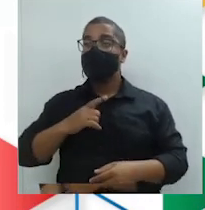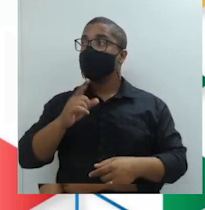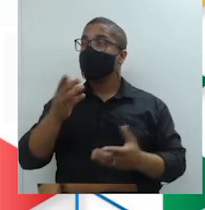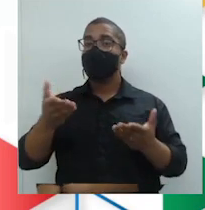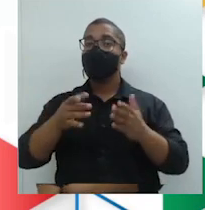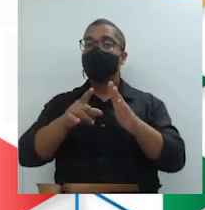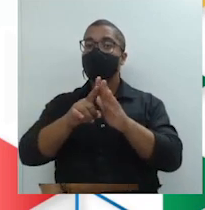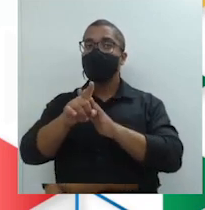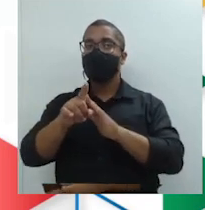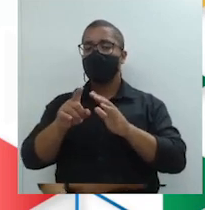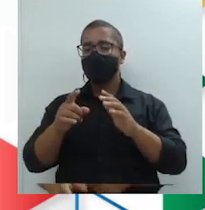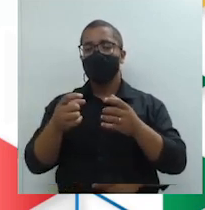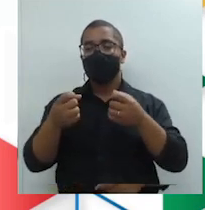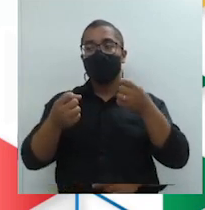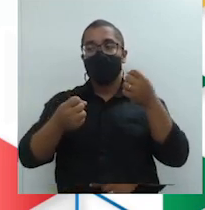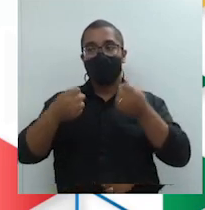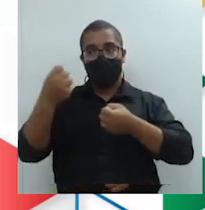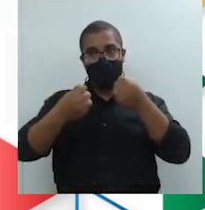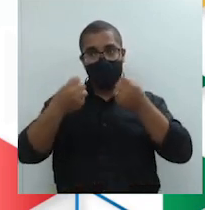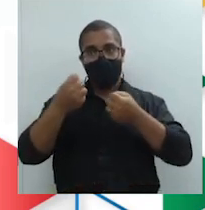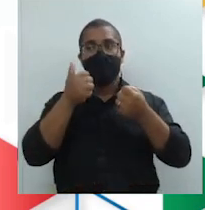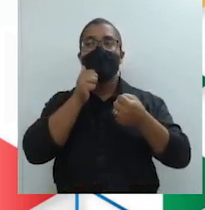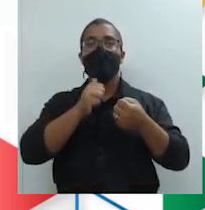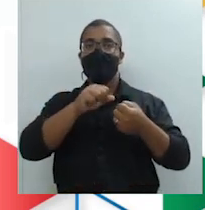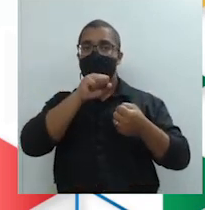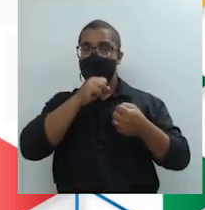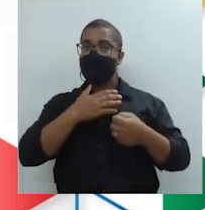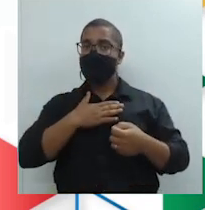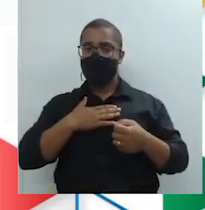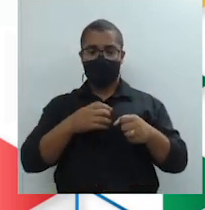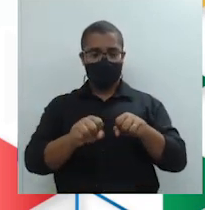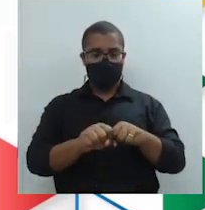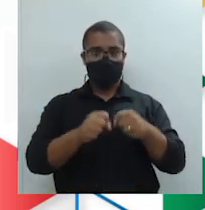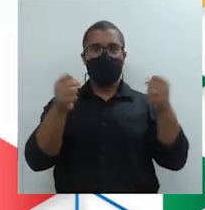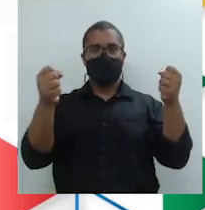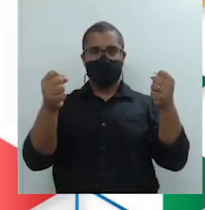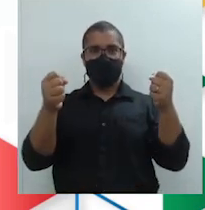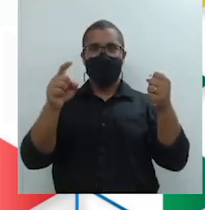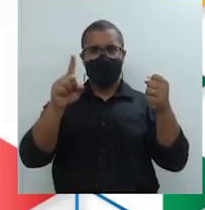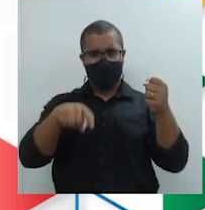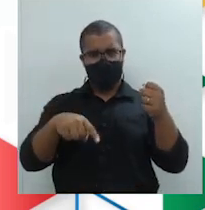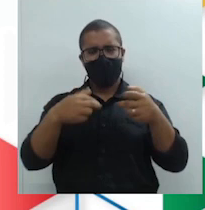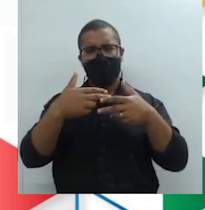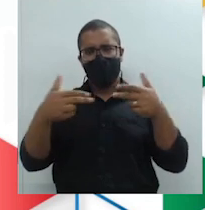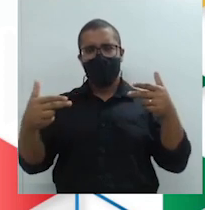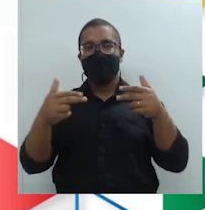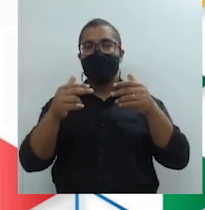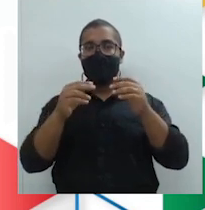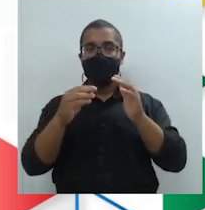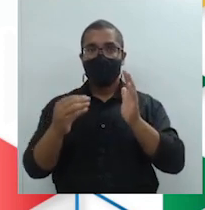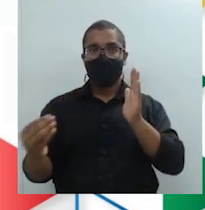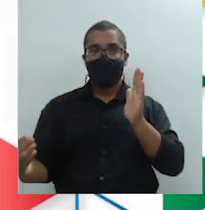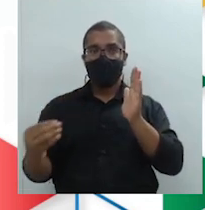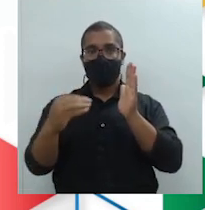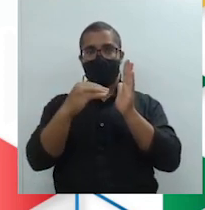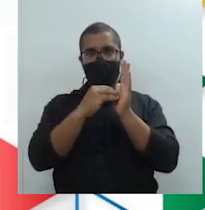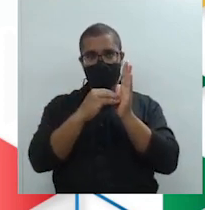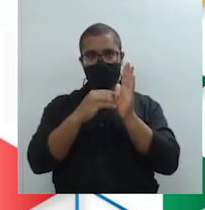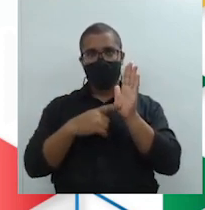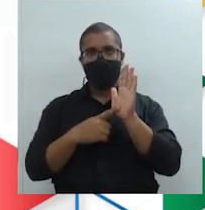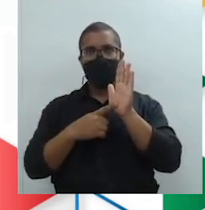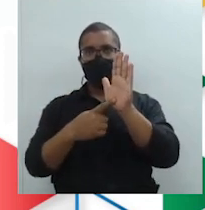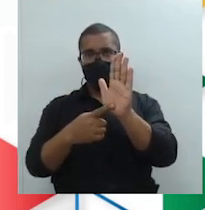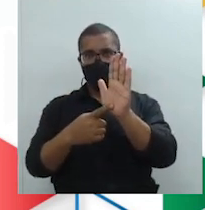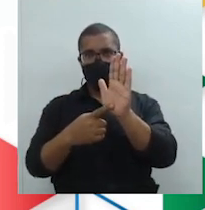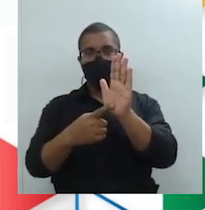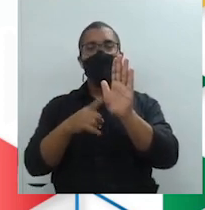Eu trago para vocês a seguinte questão. O carro da minha mãe quebrou. é o explícito, é o dito. Vejam,